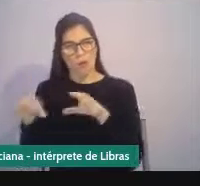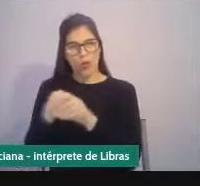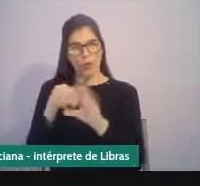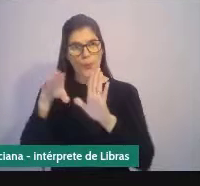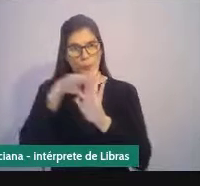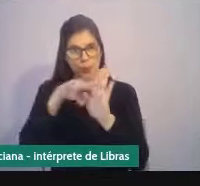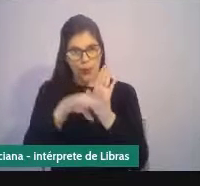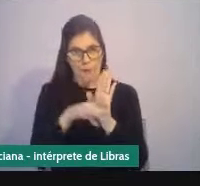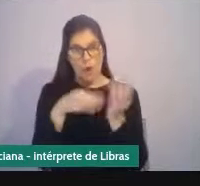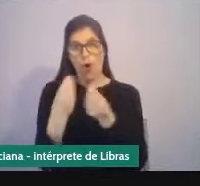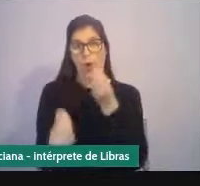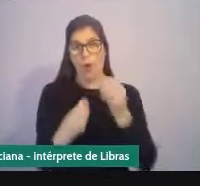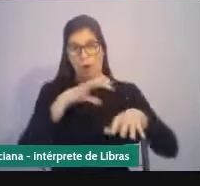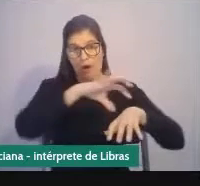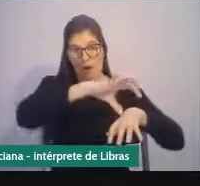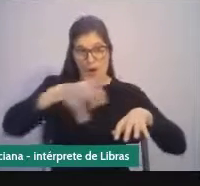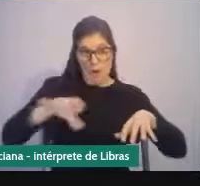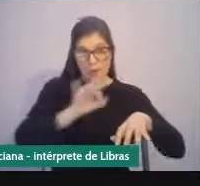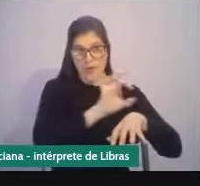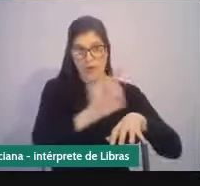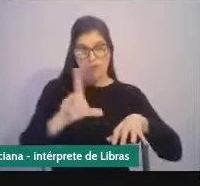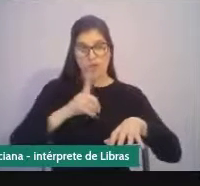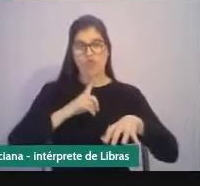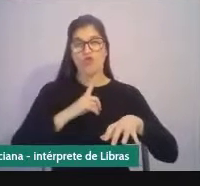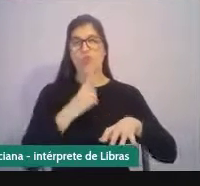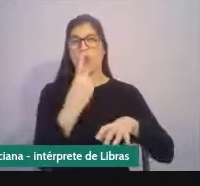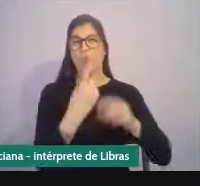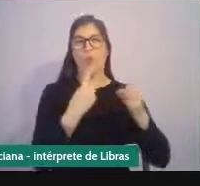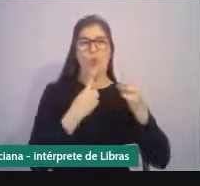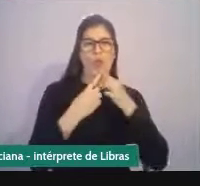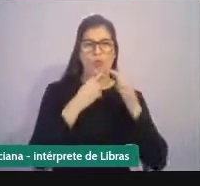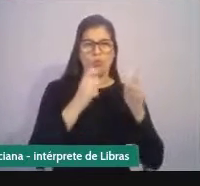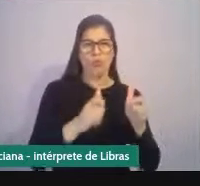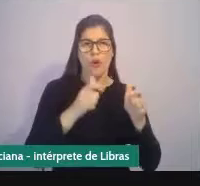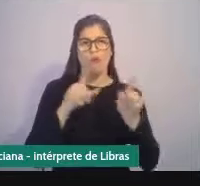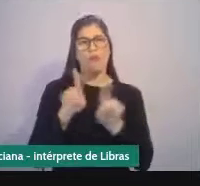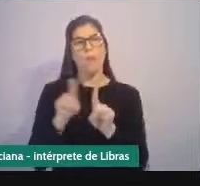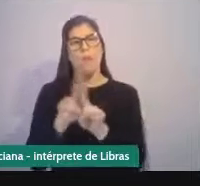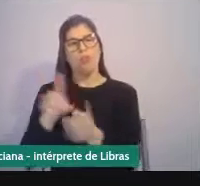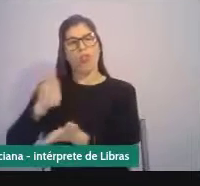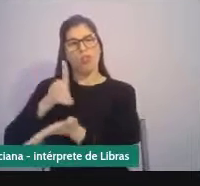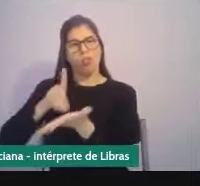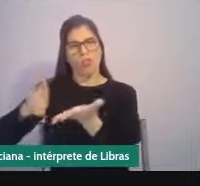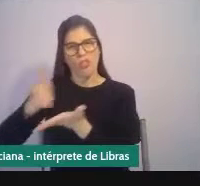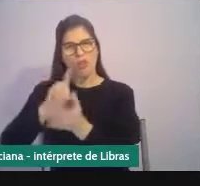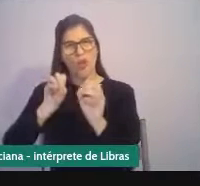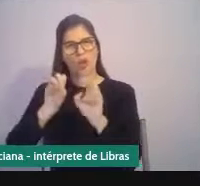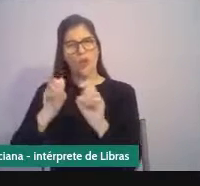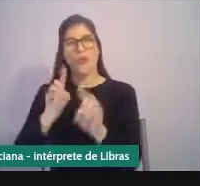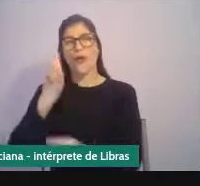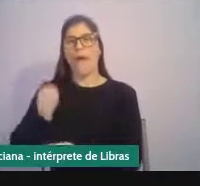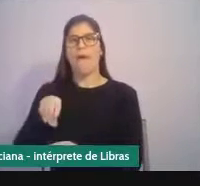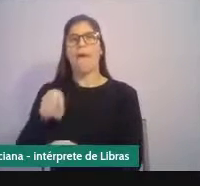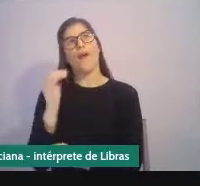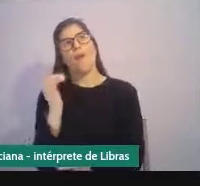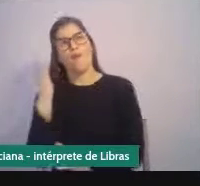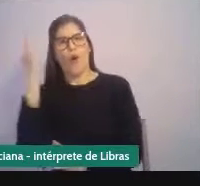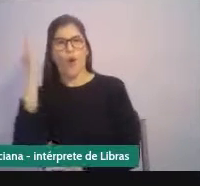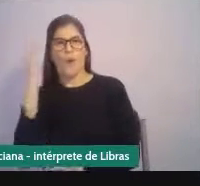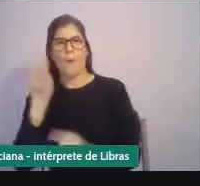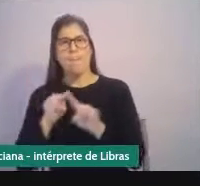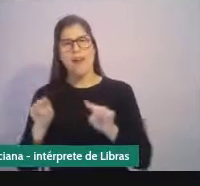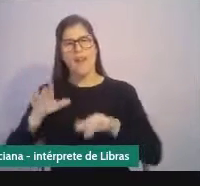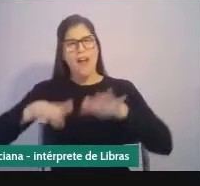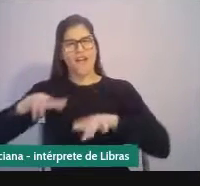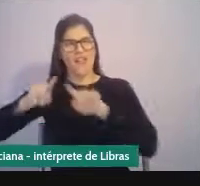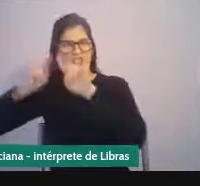com um coordenador local e um designer educacional. O designer educacional, geralmente profissional externo, mas por vezes servidor do